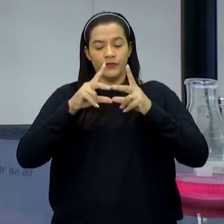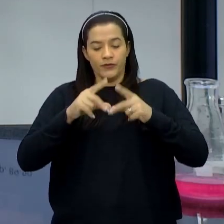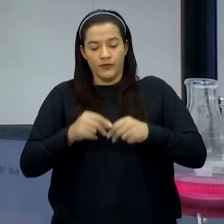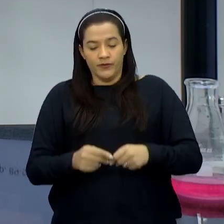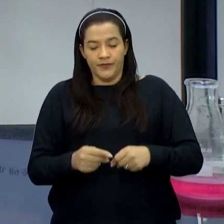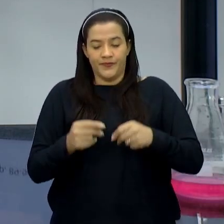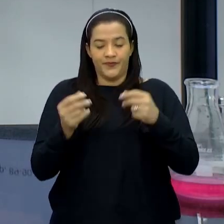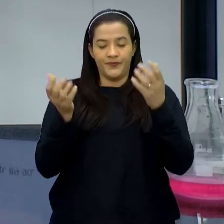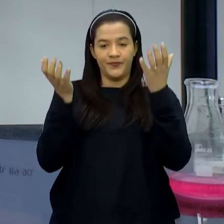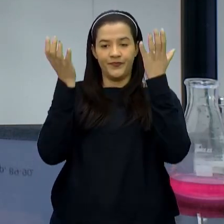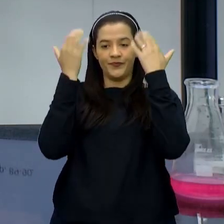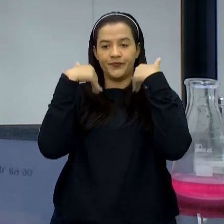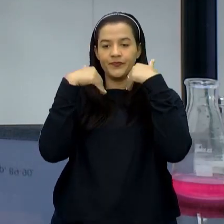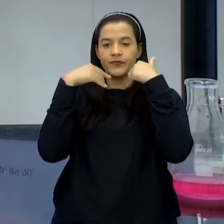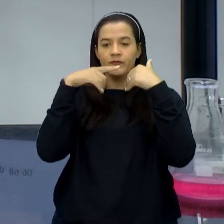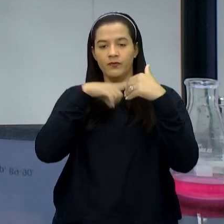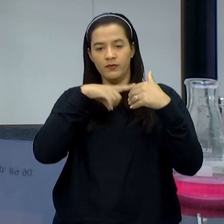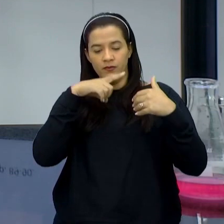humano,